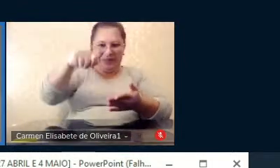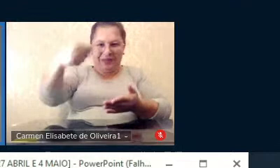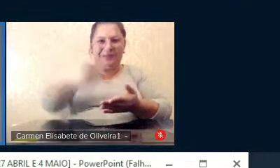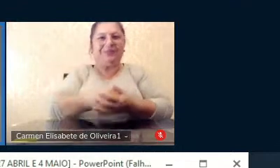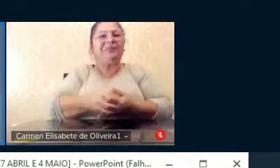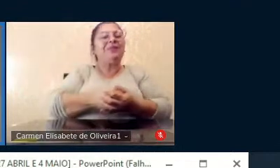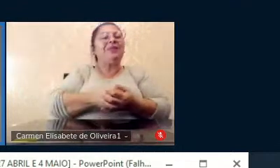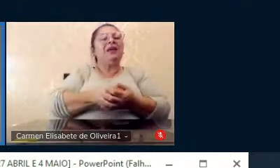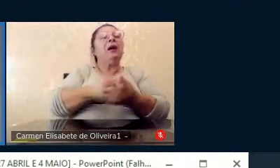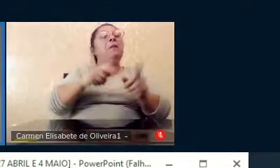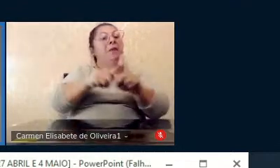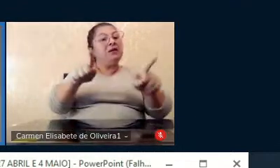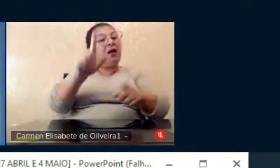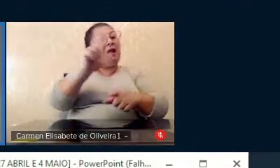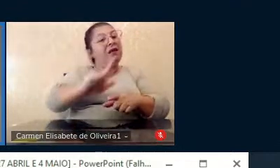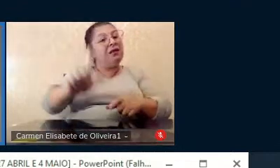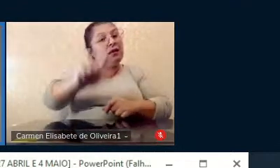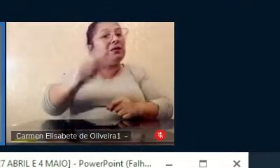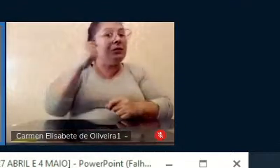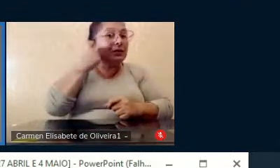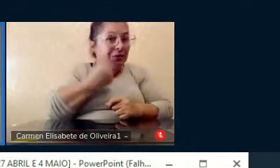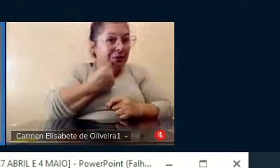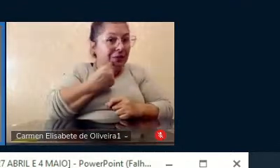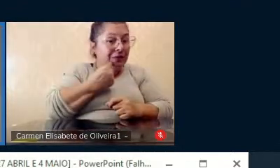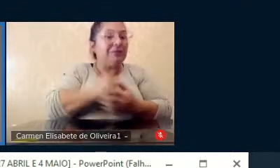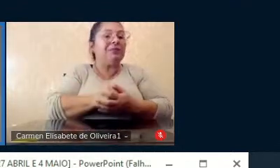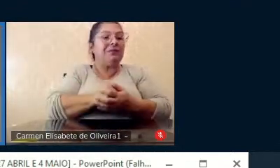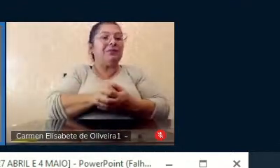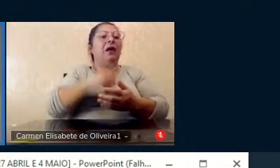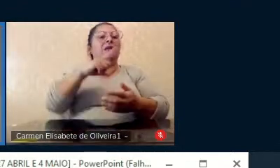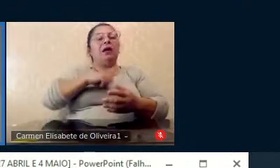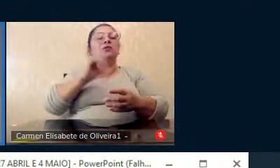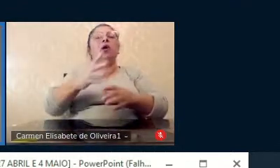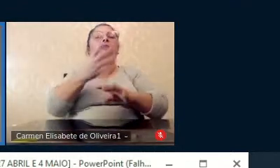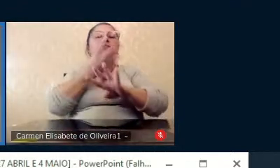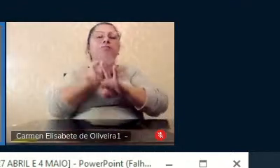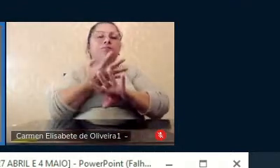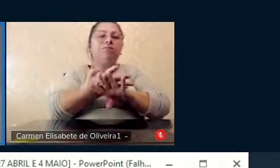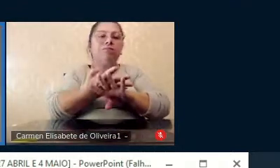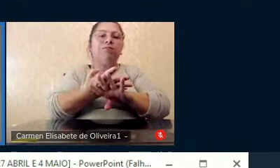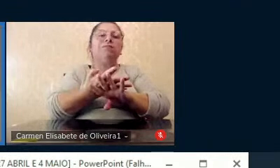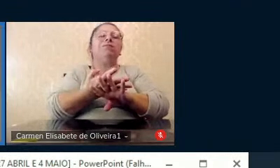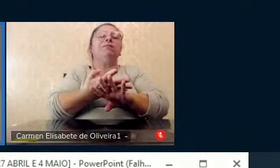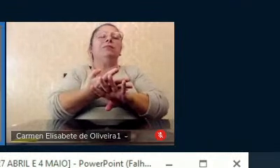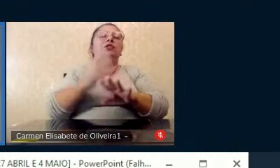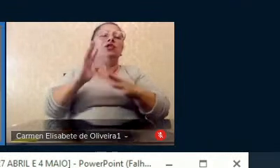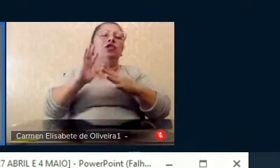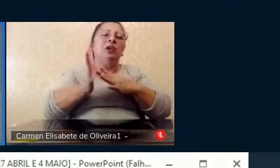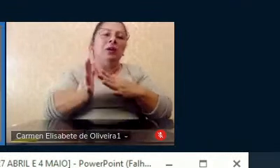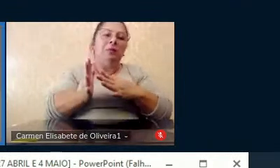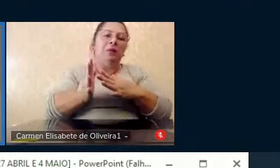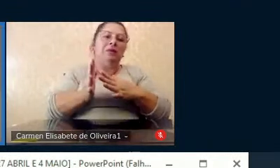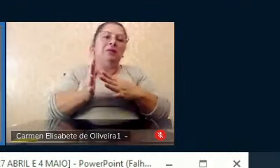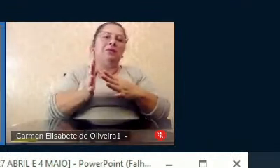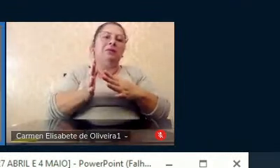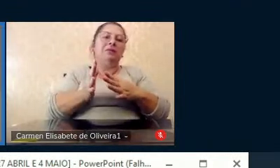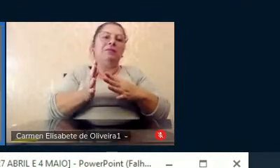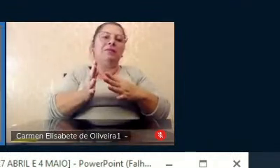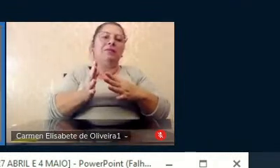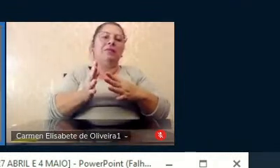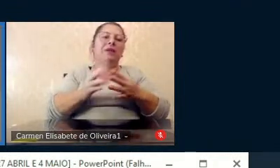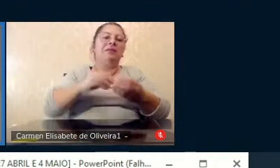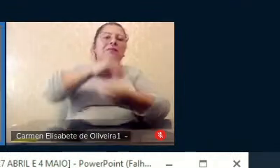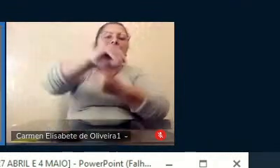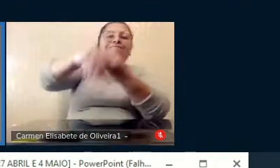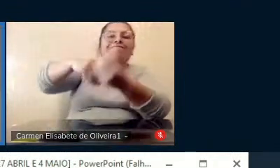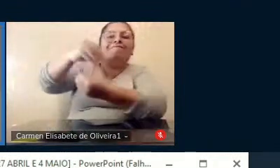Mas eu vejo em outras universidades que existe apenas a disciplina de Libras, que é aquela que se